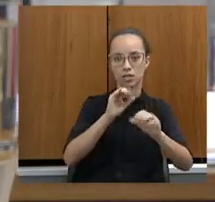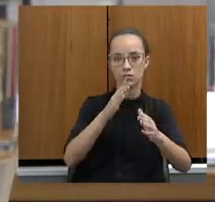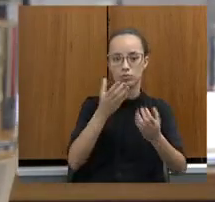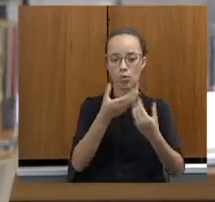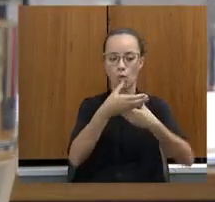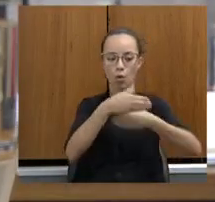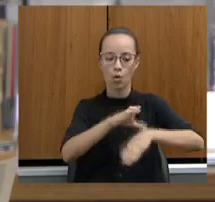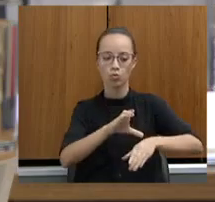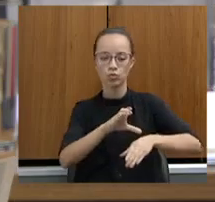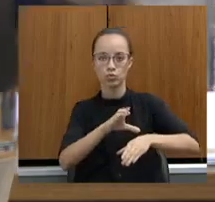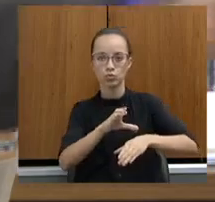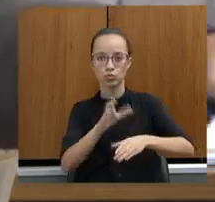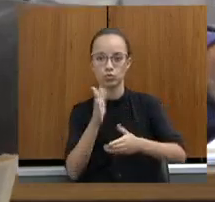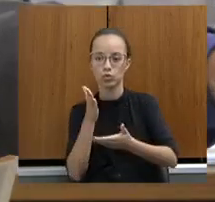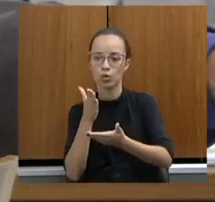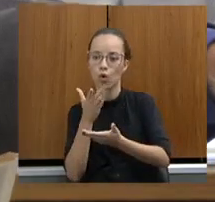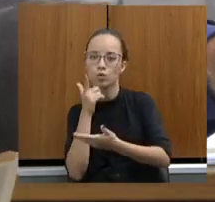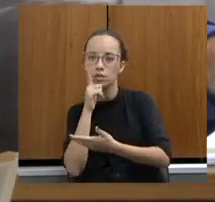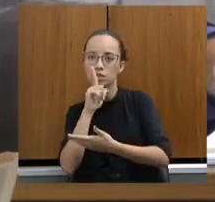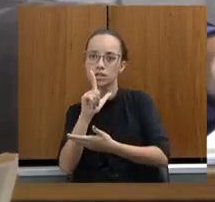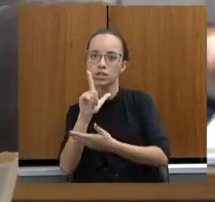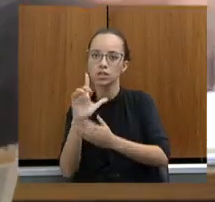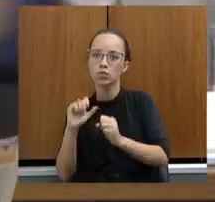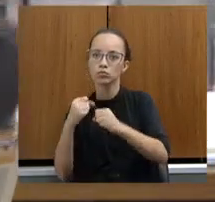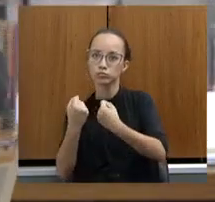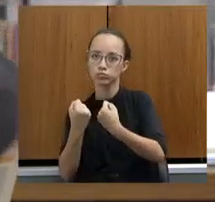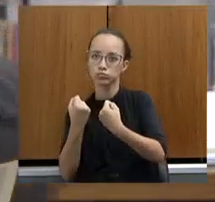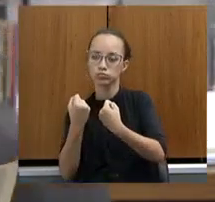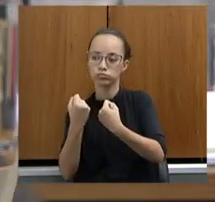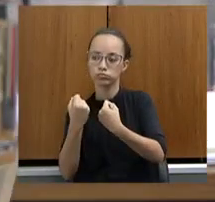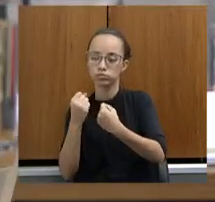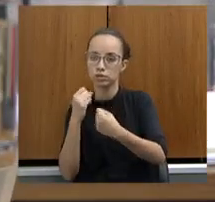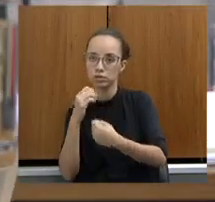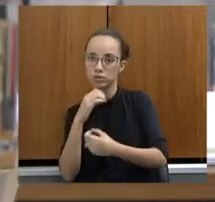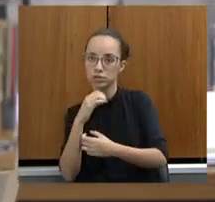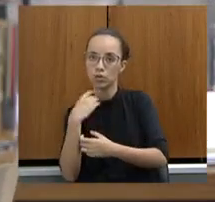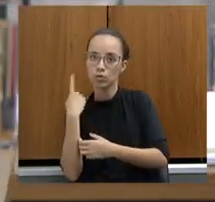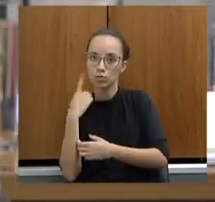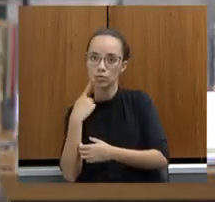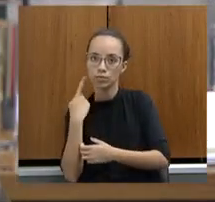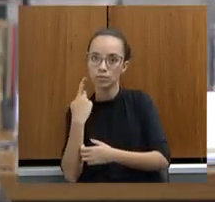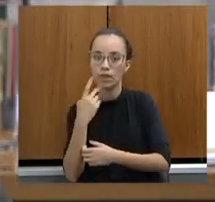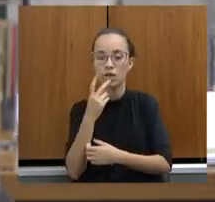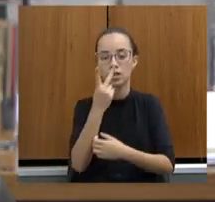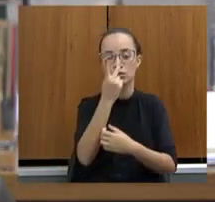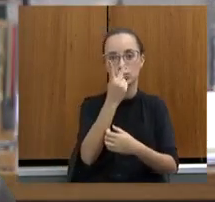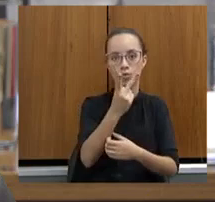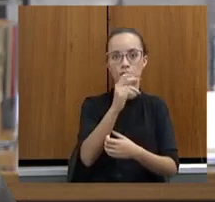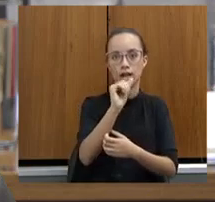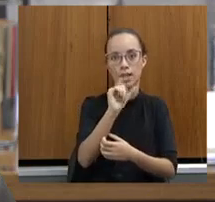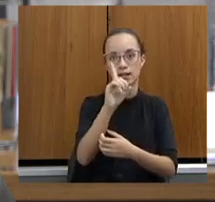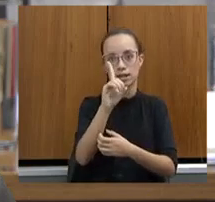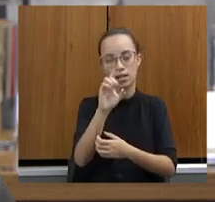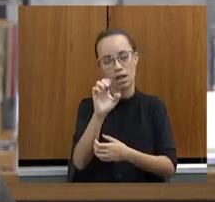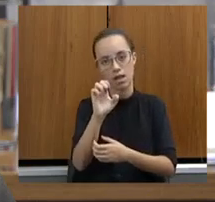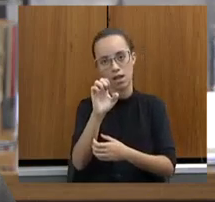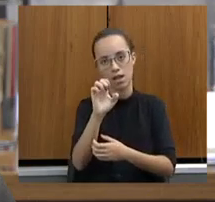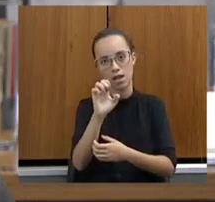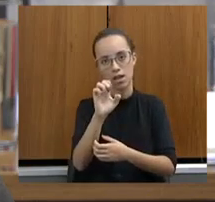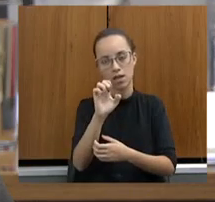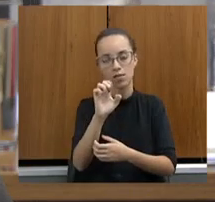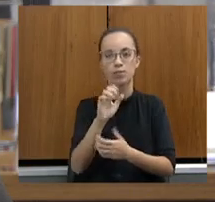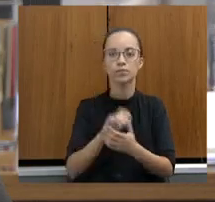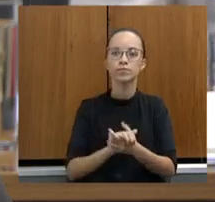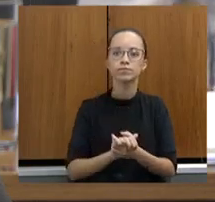num concurso da área de segurança ele tinha dois a 10 agora permite estar na emenda constitucional se